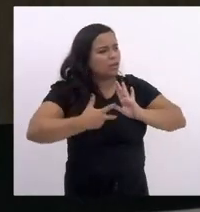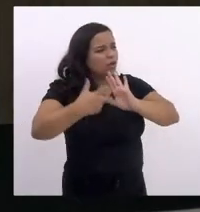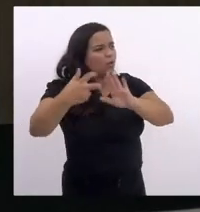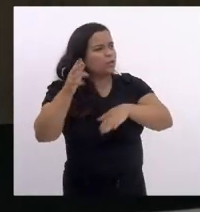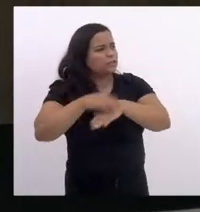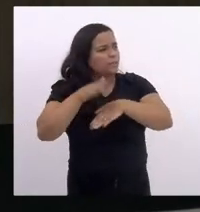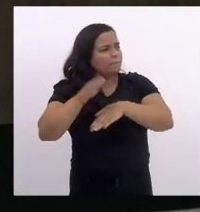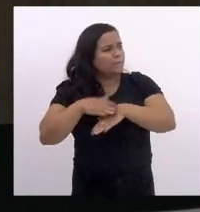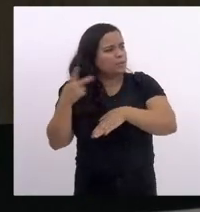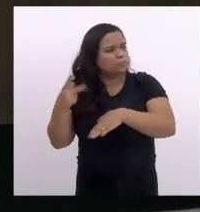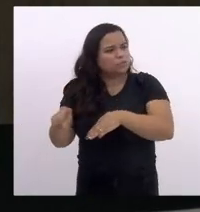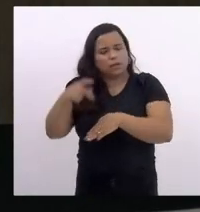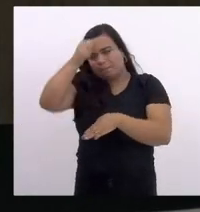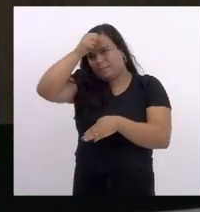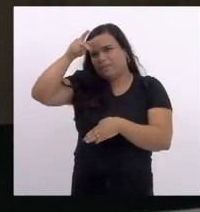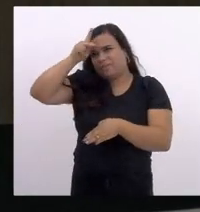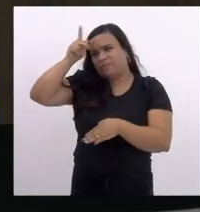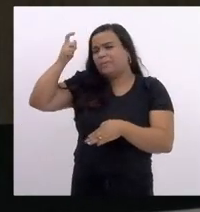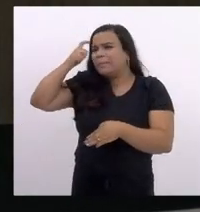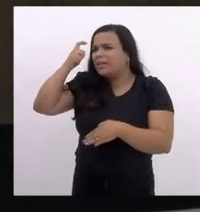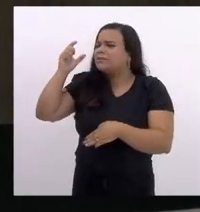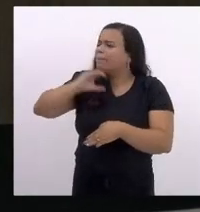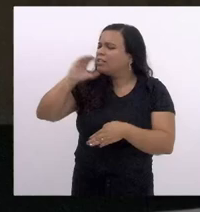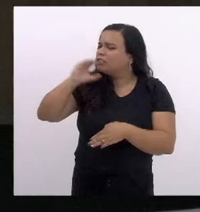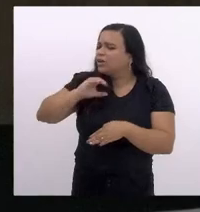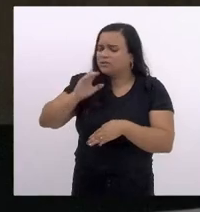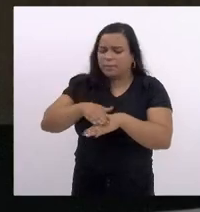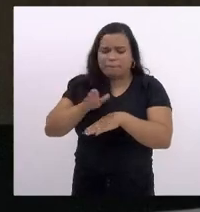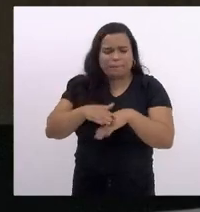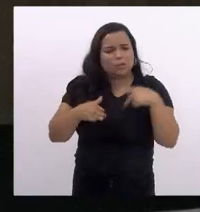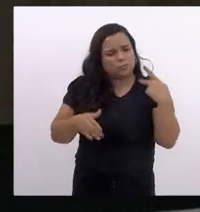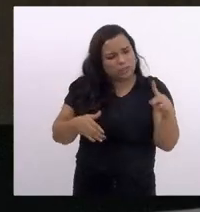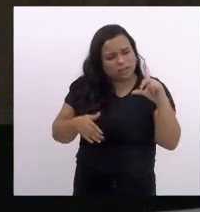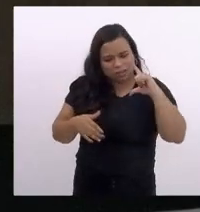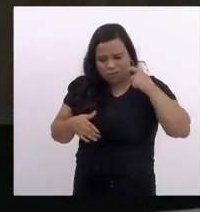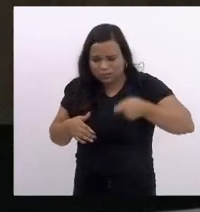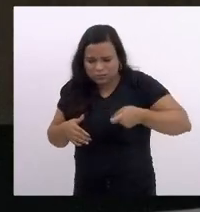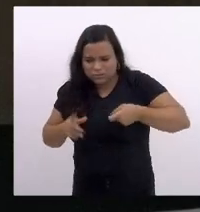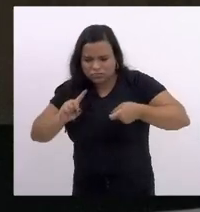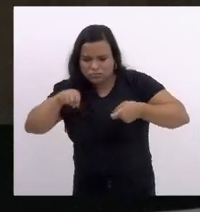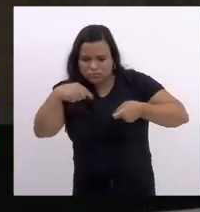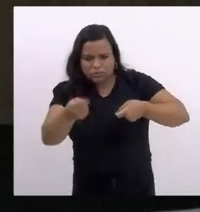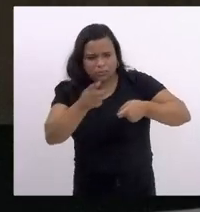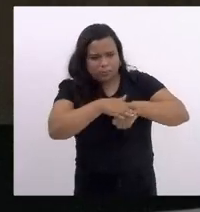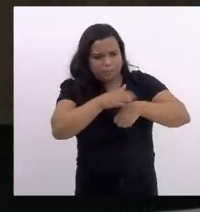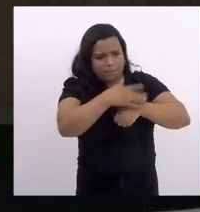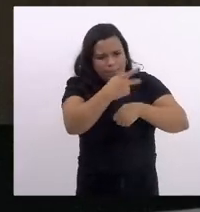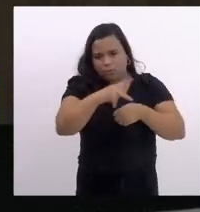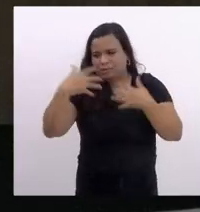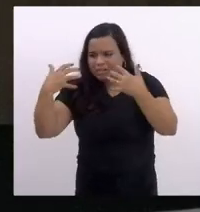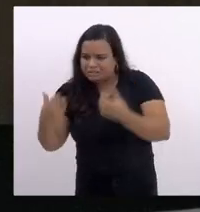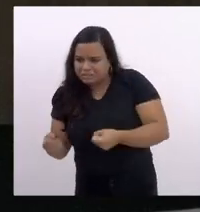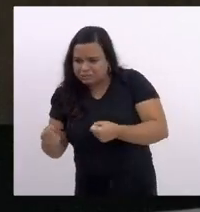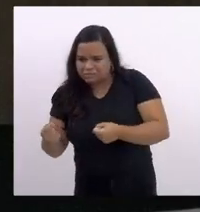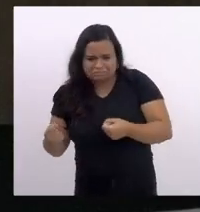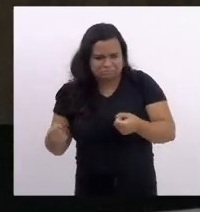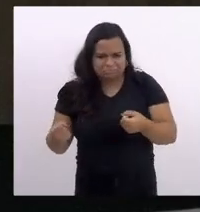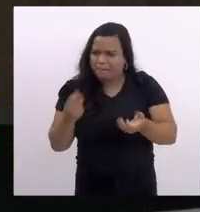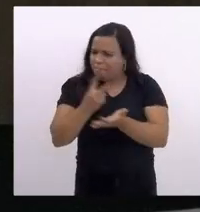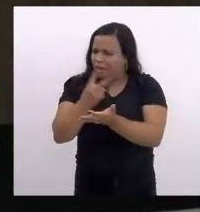mesmo? Eu desconheço a possibilidade